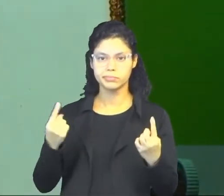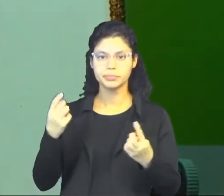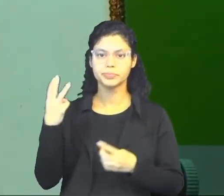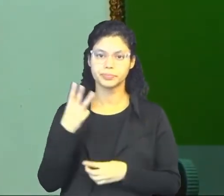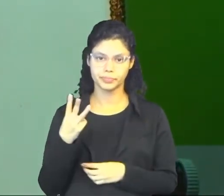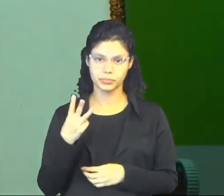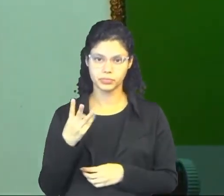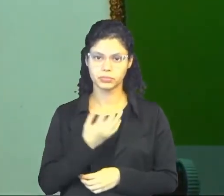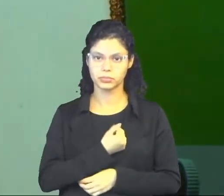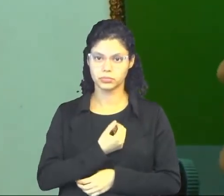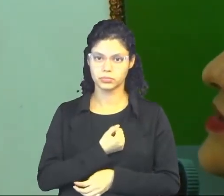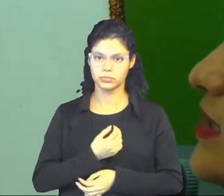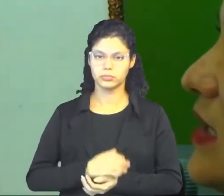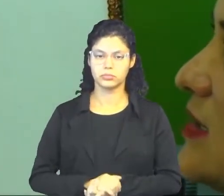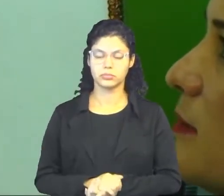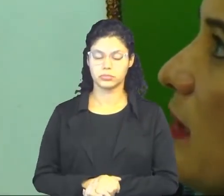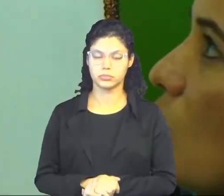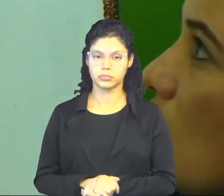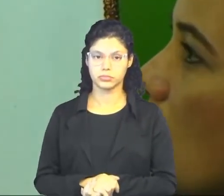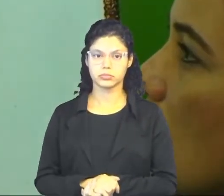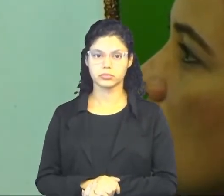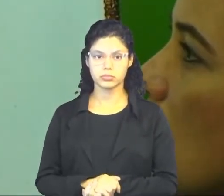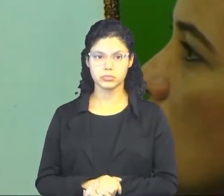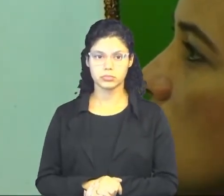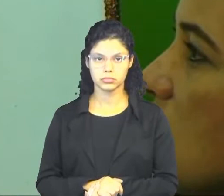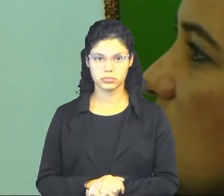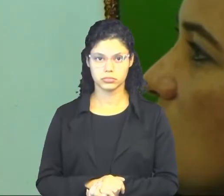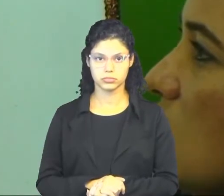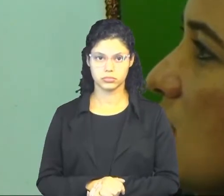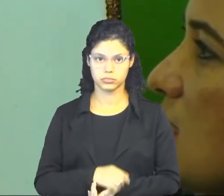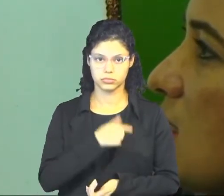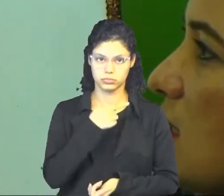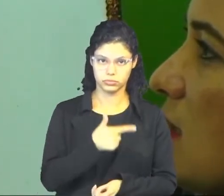adição. Então, eu faço aqui a letra B agora.